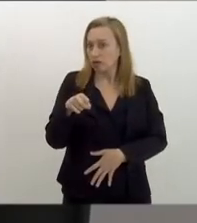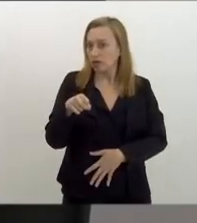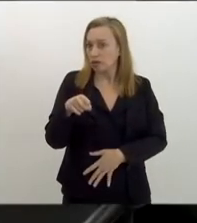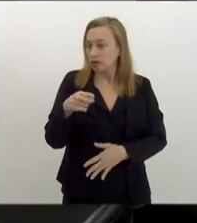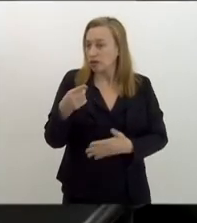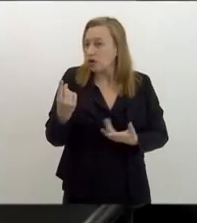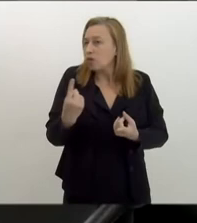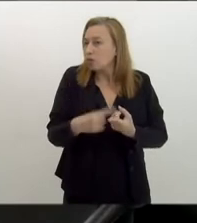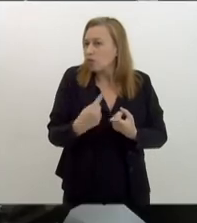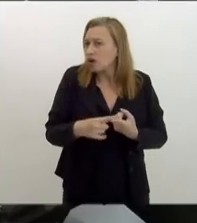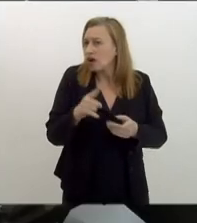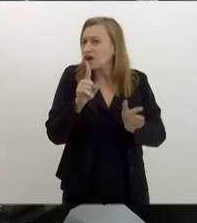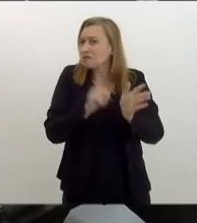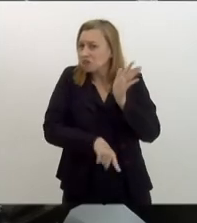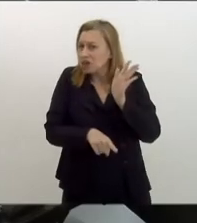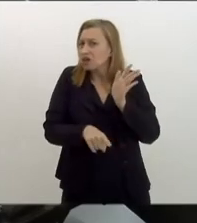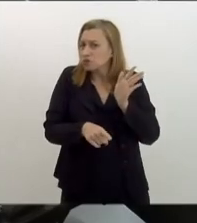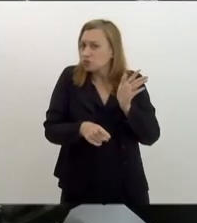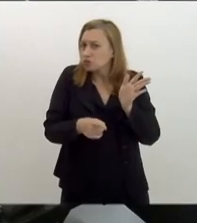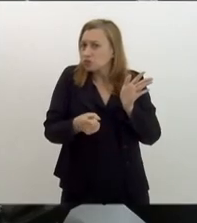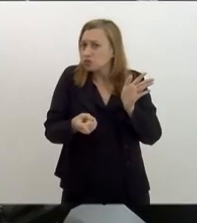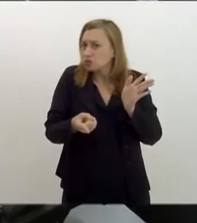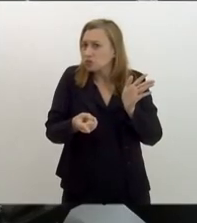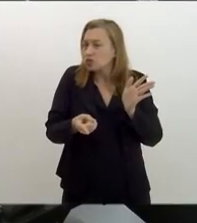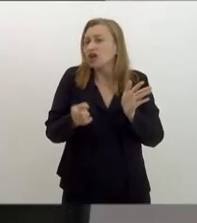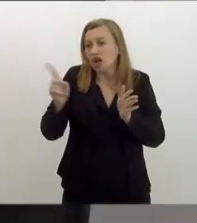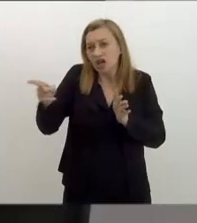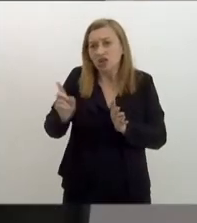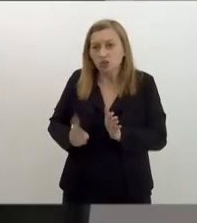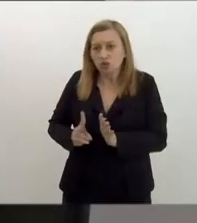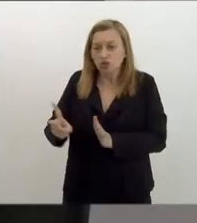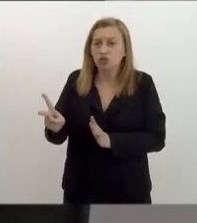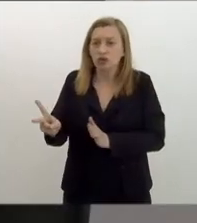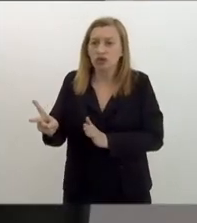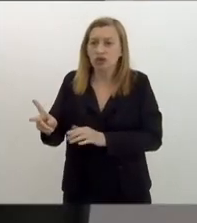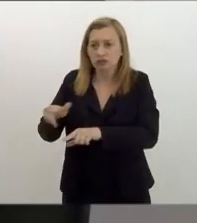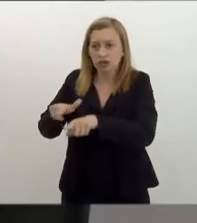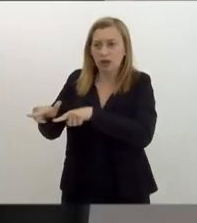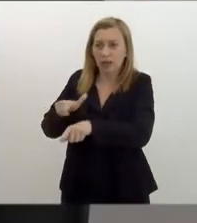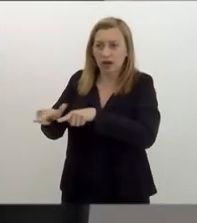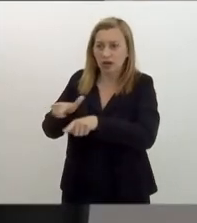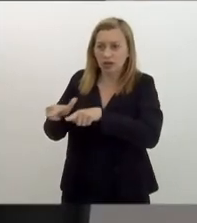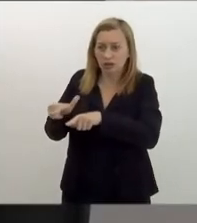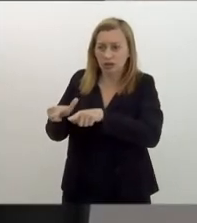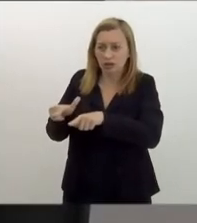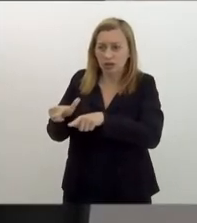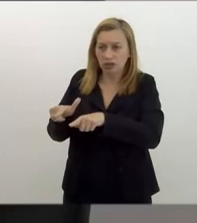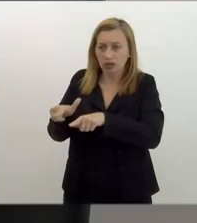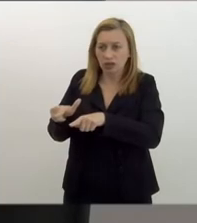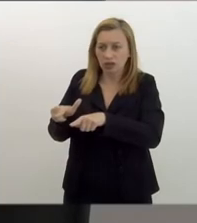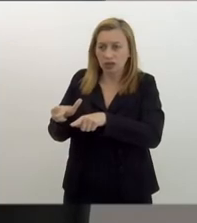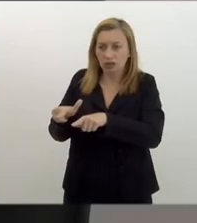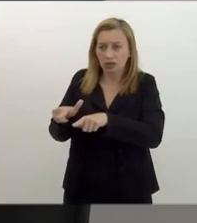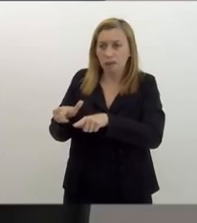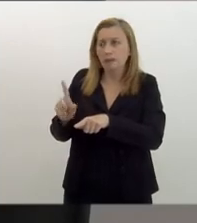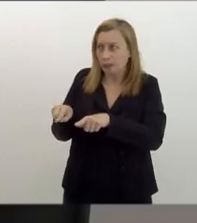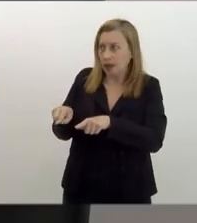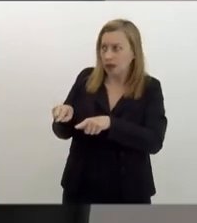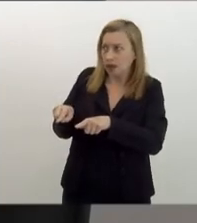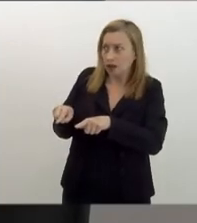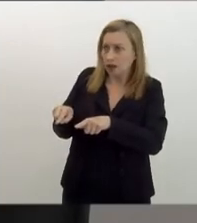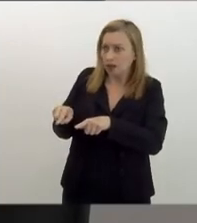o que seria menos um seguiu pelo menos eles continuariam gerando custo digamos assim né